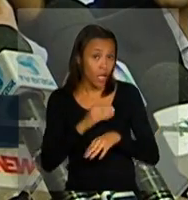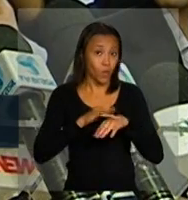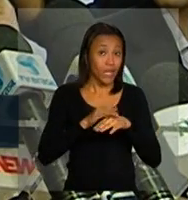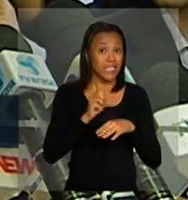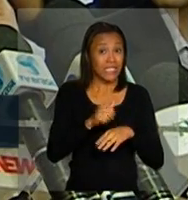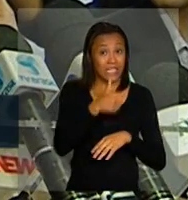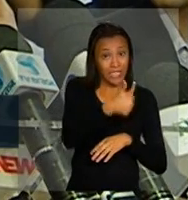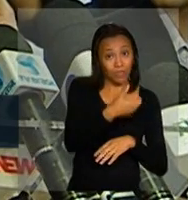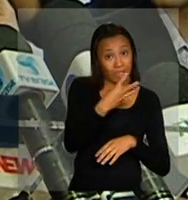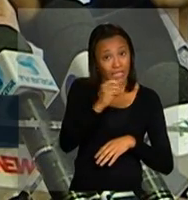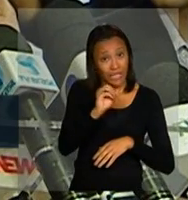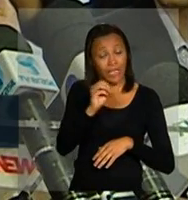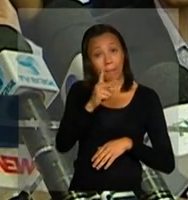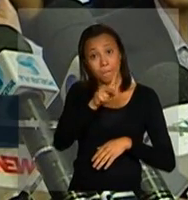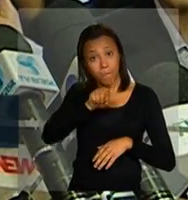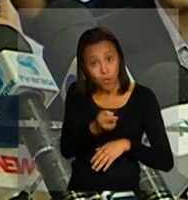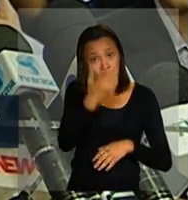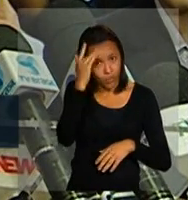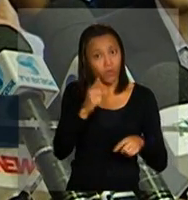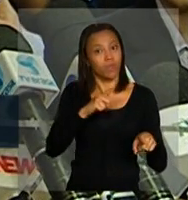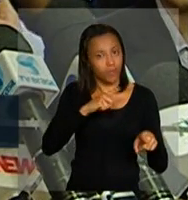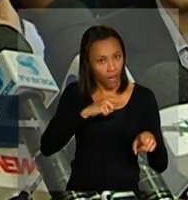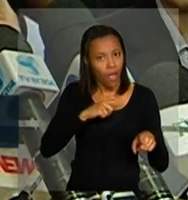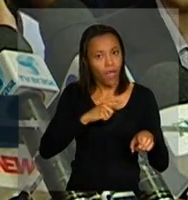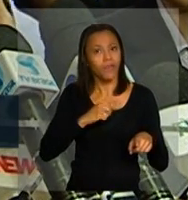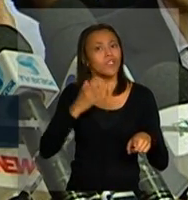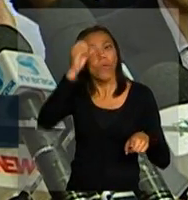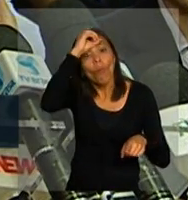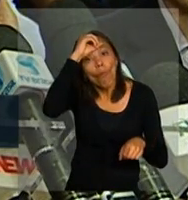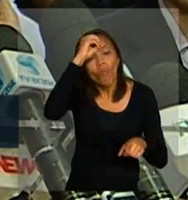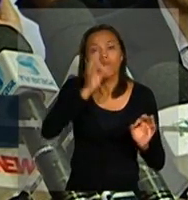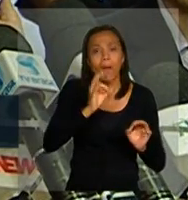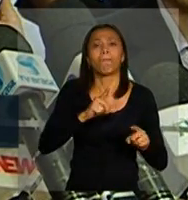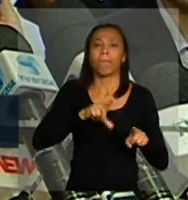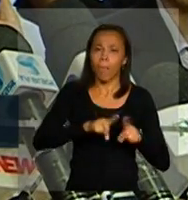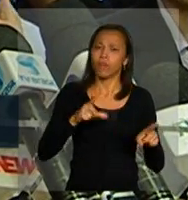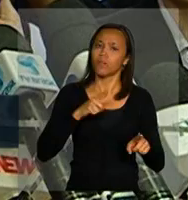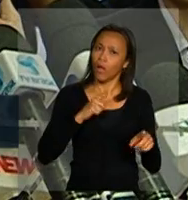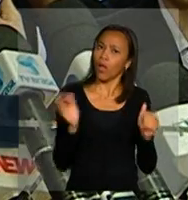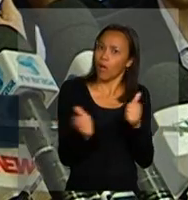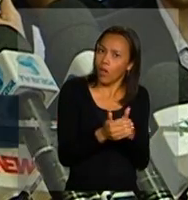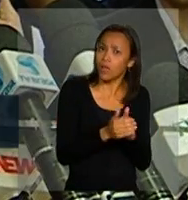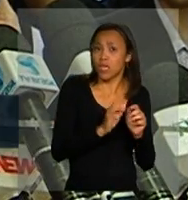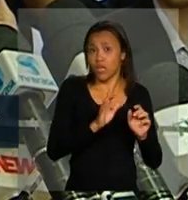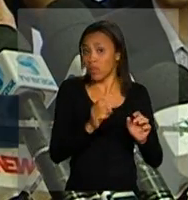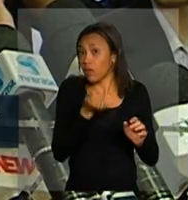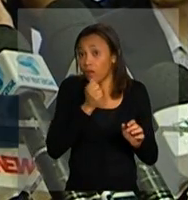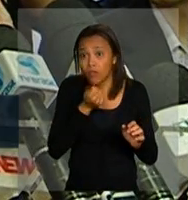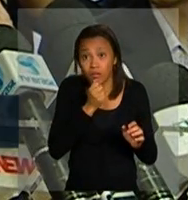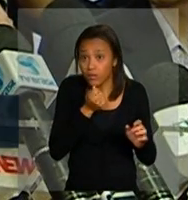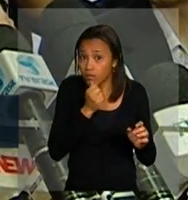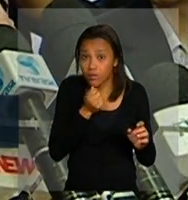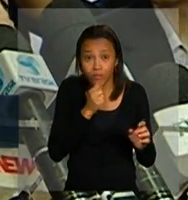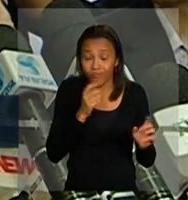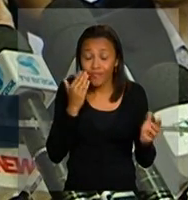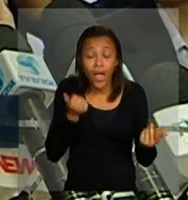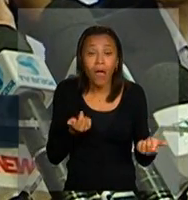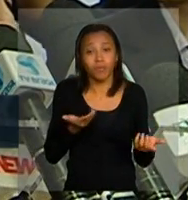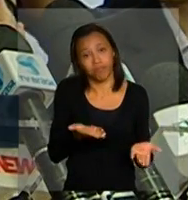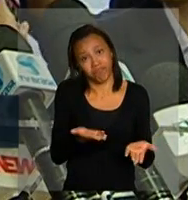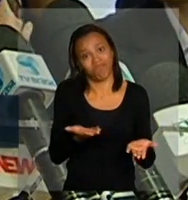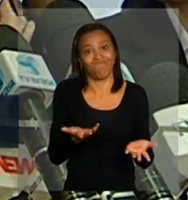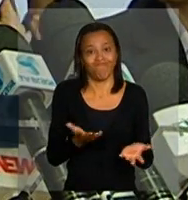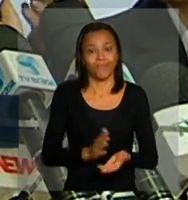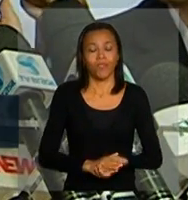aquelas 130 mil pessoas no nosso país que estão infectadas pelo HIV e que ainda não sabem que estão infectados pelo vírus.